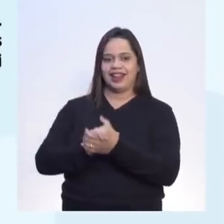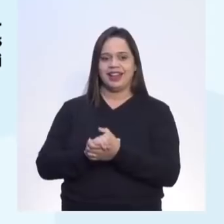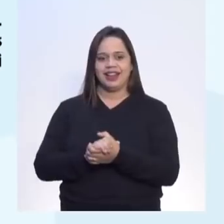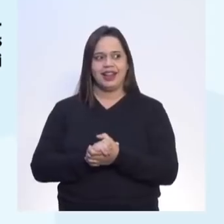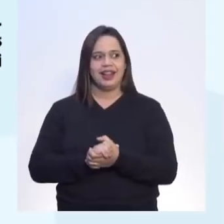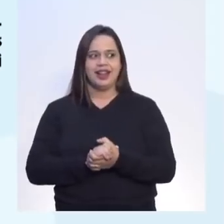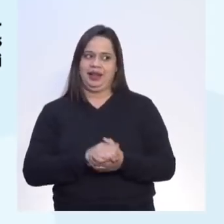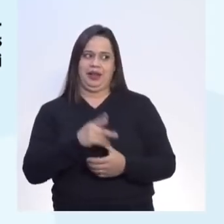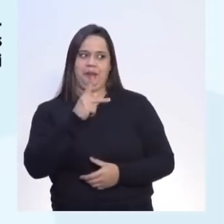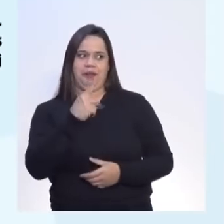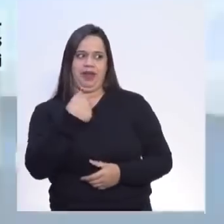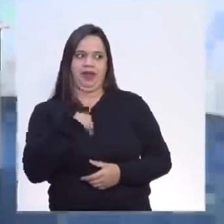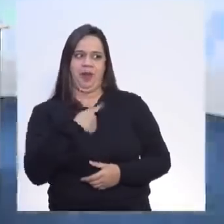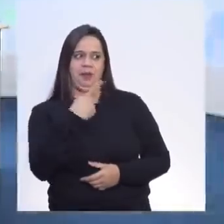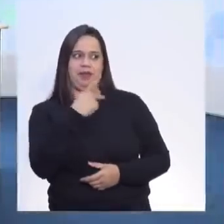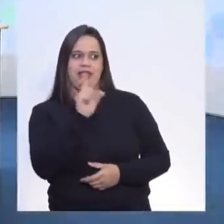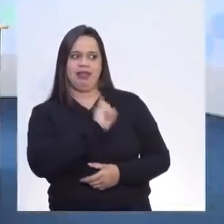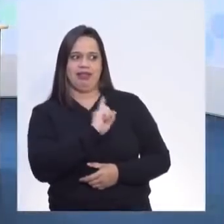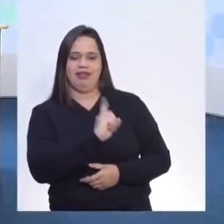não.